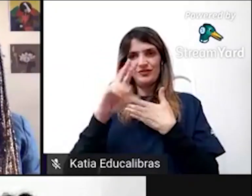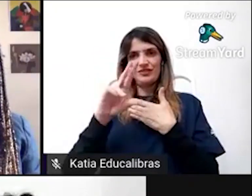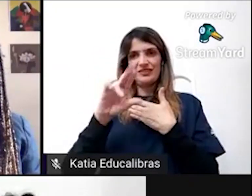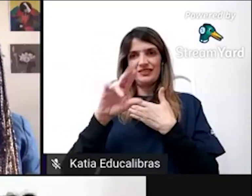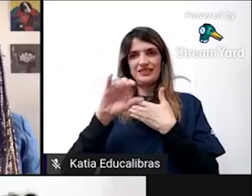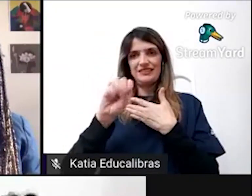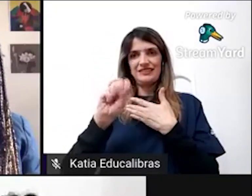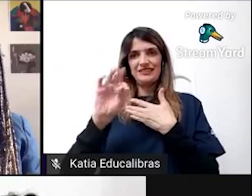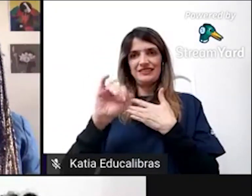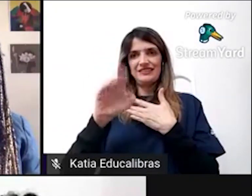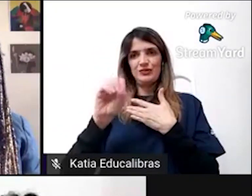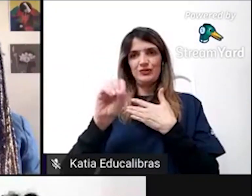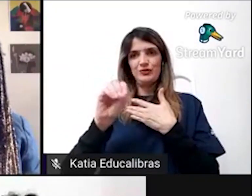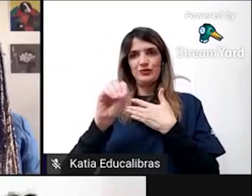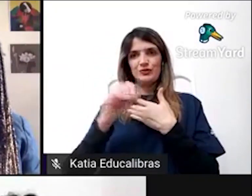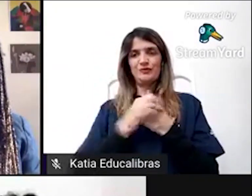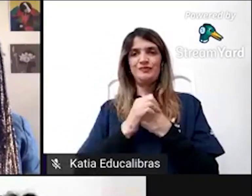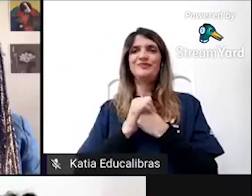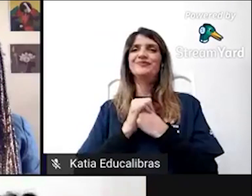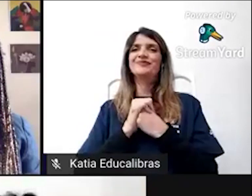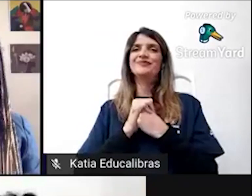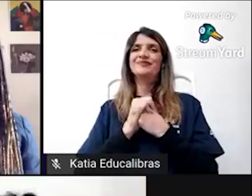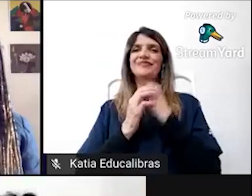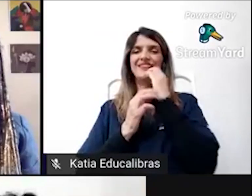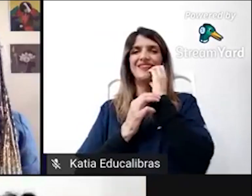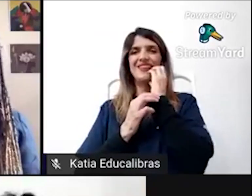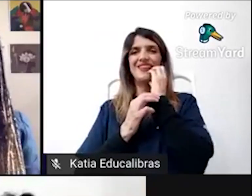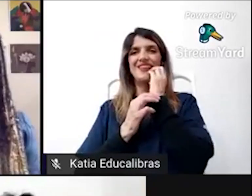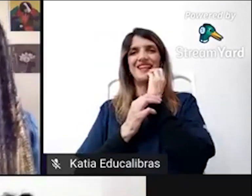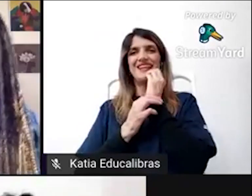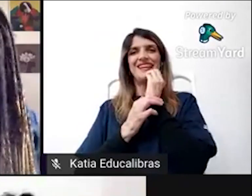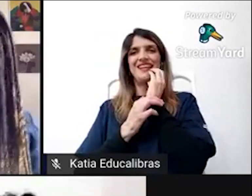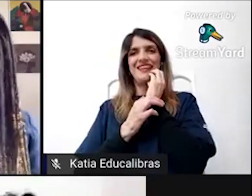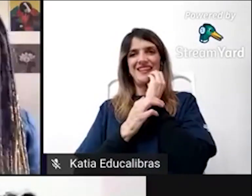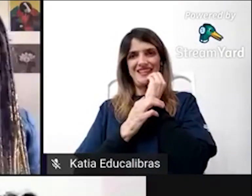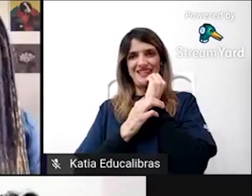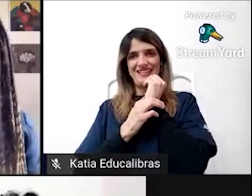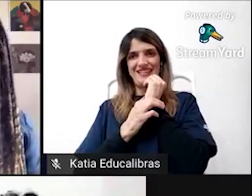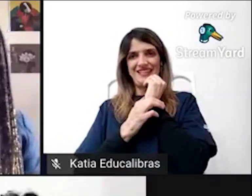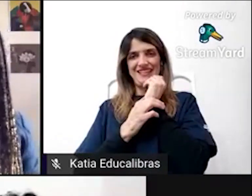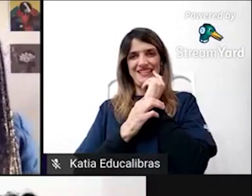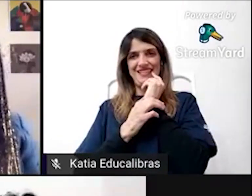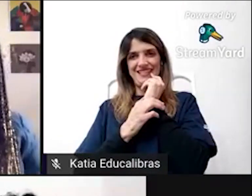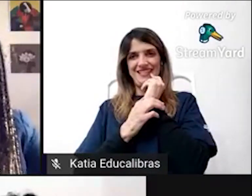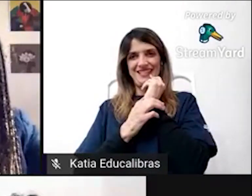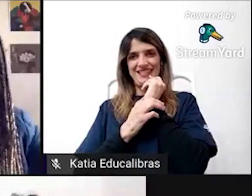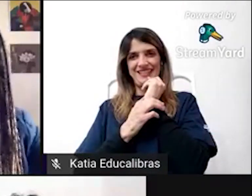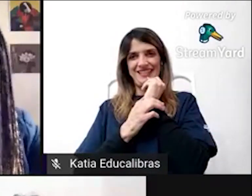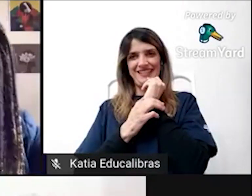estou vendo. Cristino? Oi, então, quero